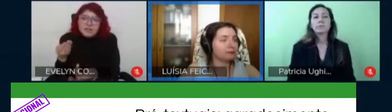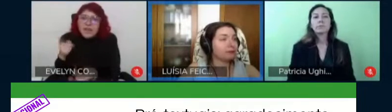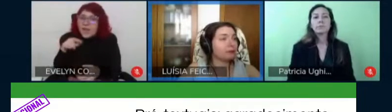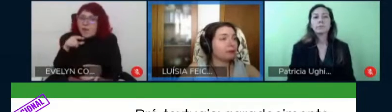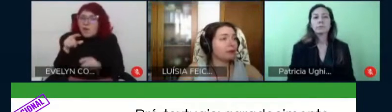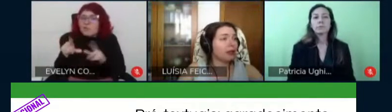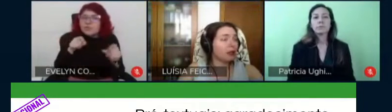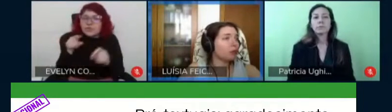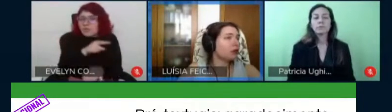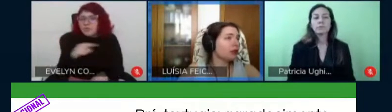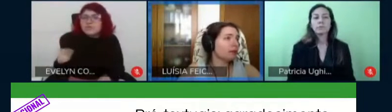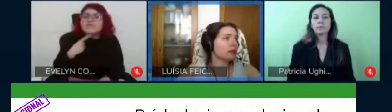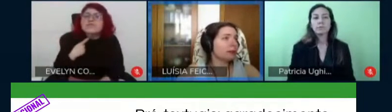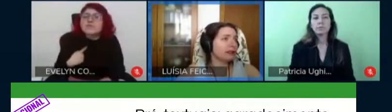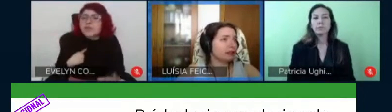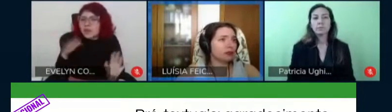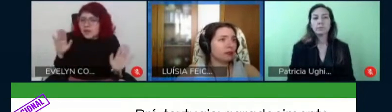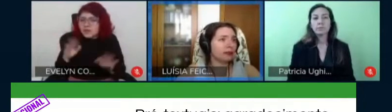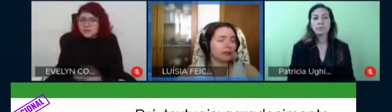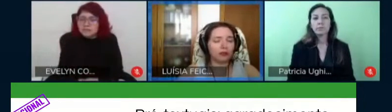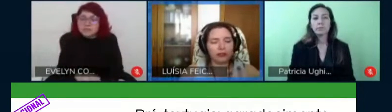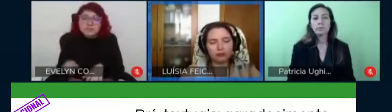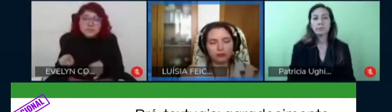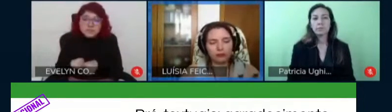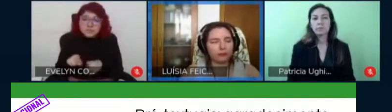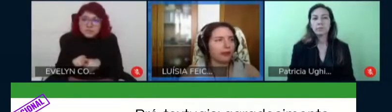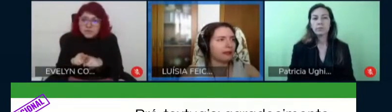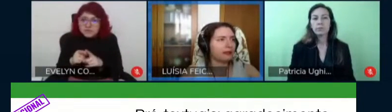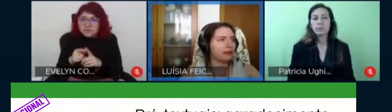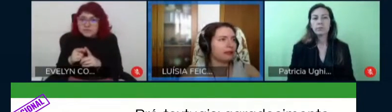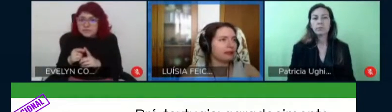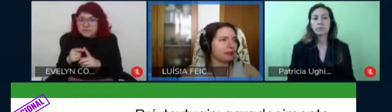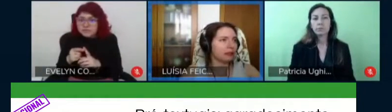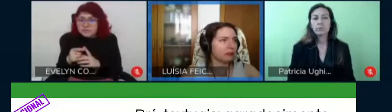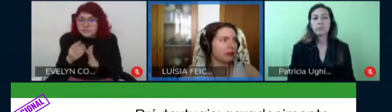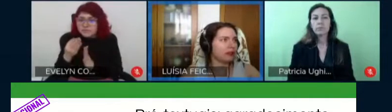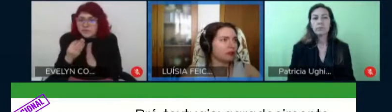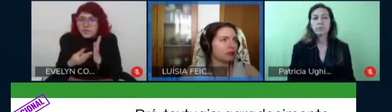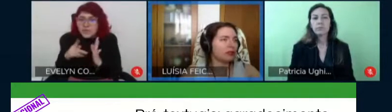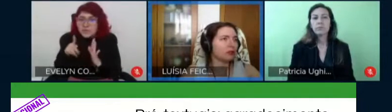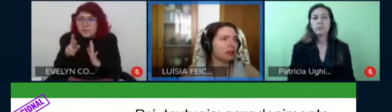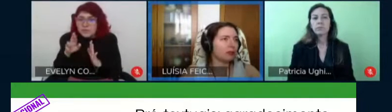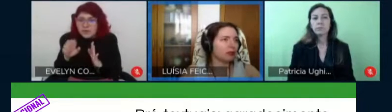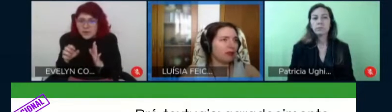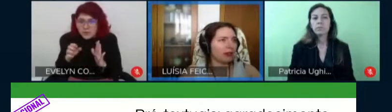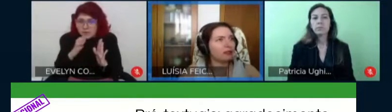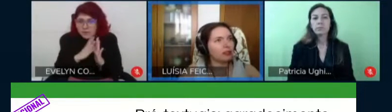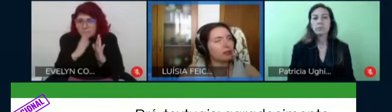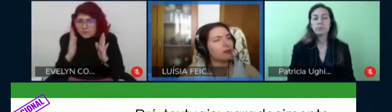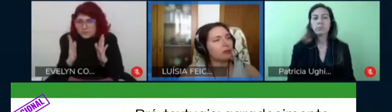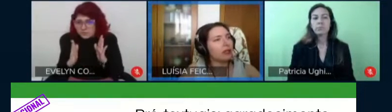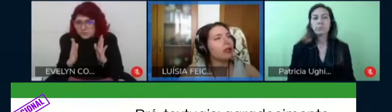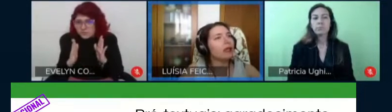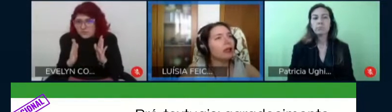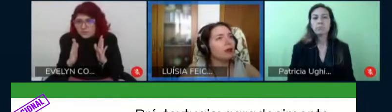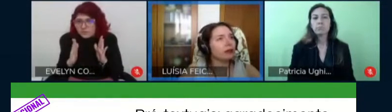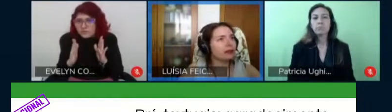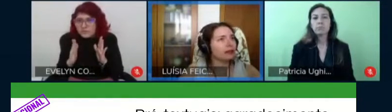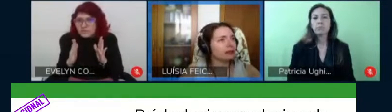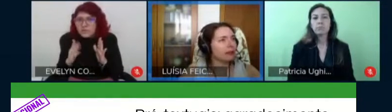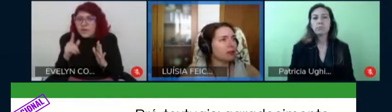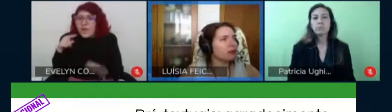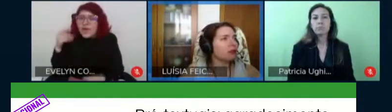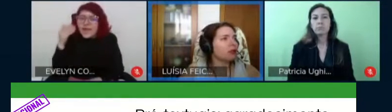isso. Um outro elemento pré-textual, mas que eu acho um dos mais interessantes, porque é onde tu realmente pode falar do jeito que tu quer,